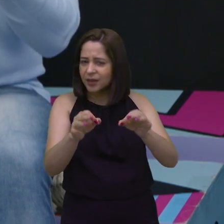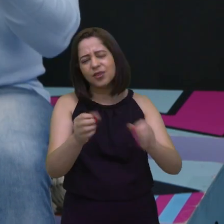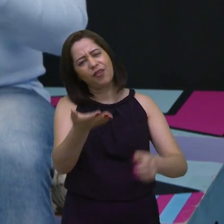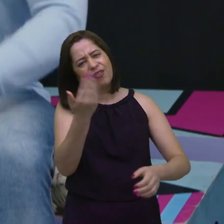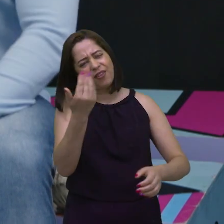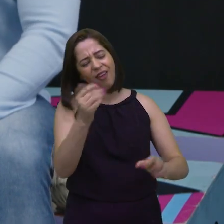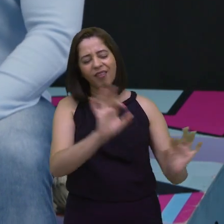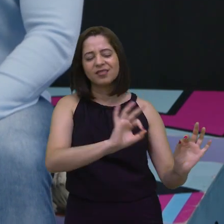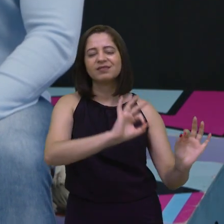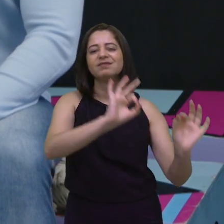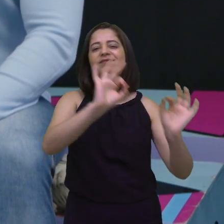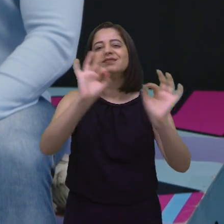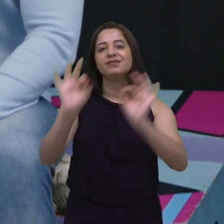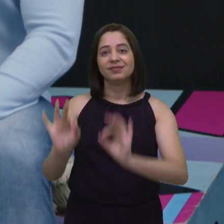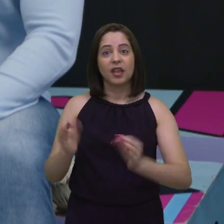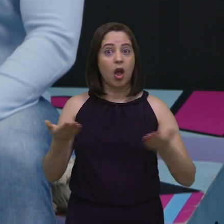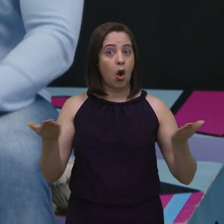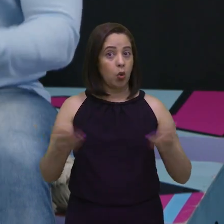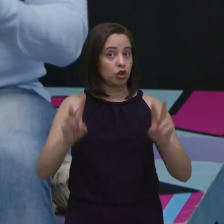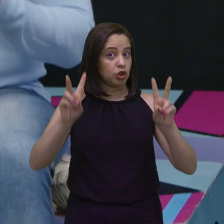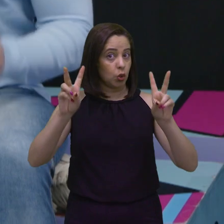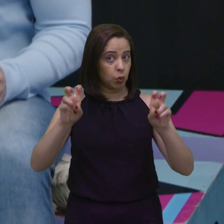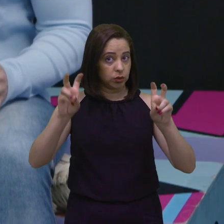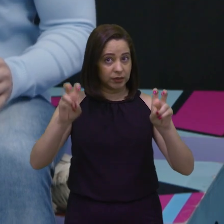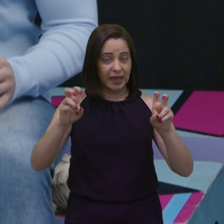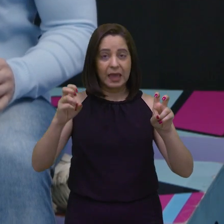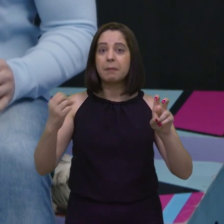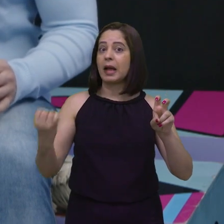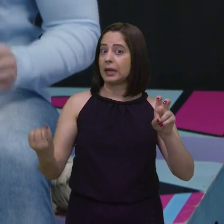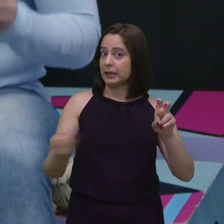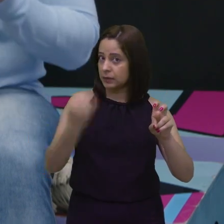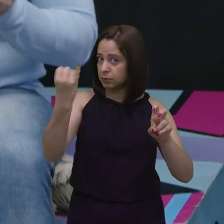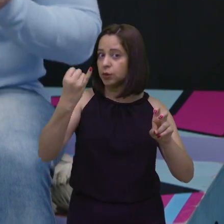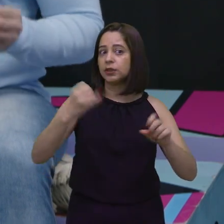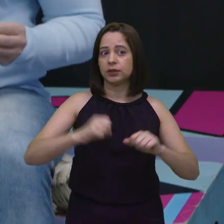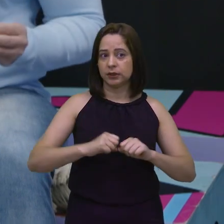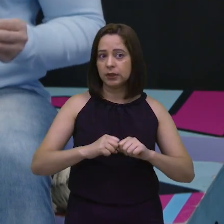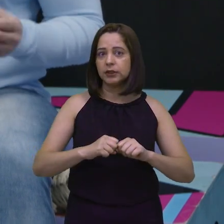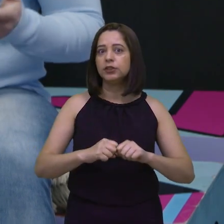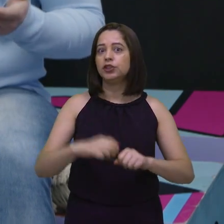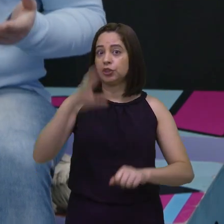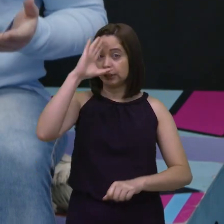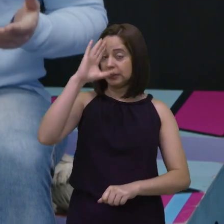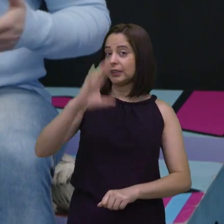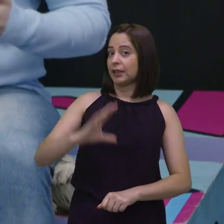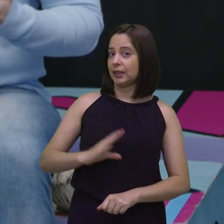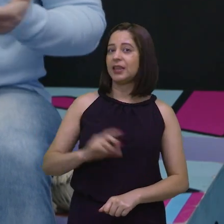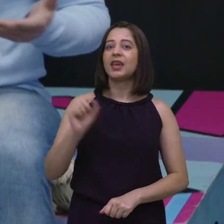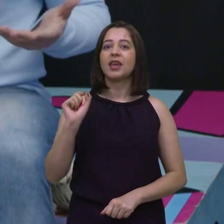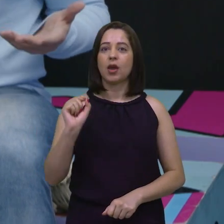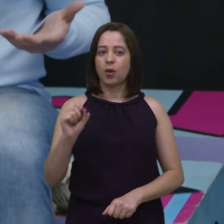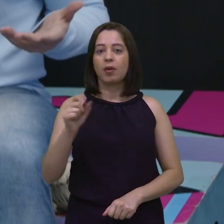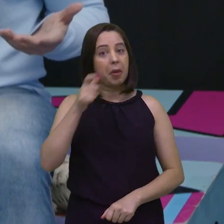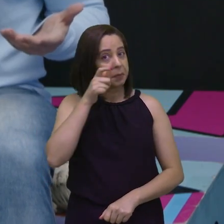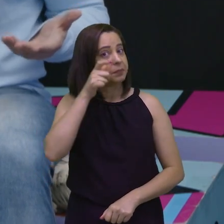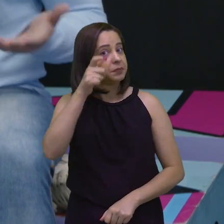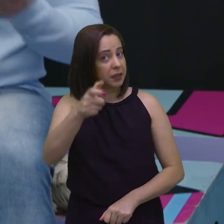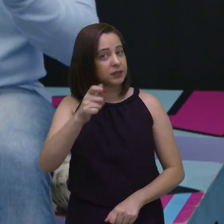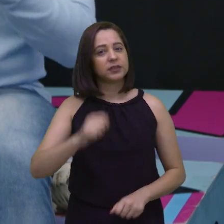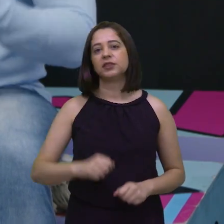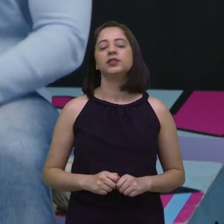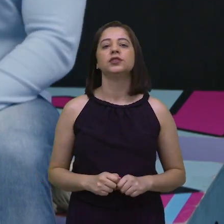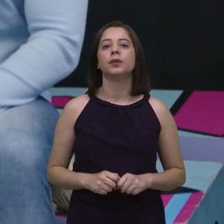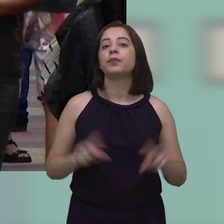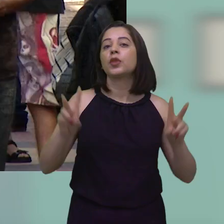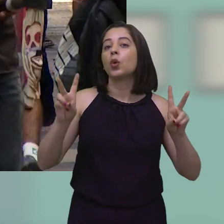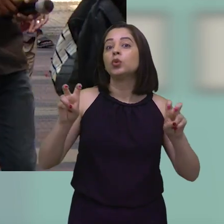Vem com a gente conferir o programa de hoje porque é sobre um assunto que envolve diretamente a cidadania, ou seja, interessa a